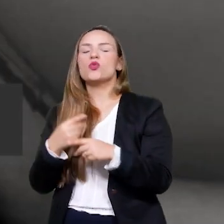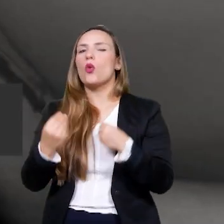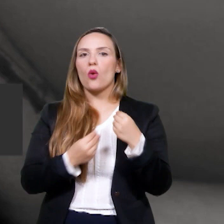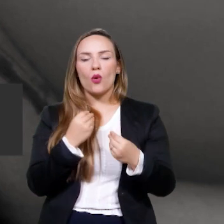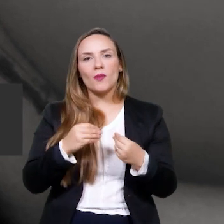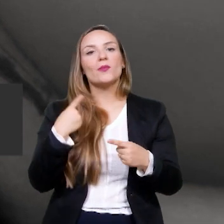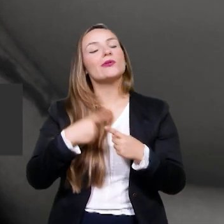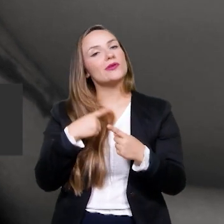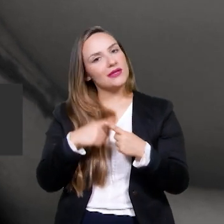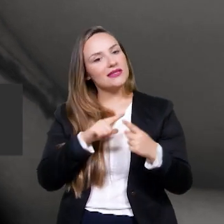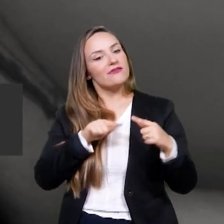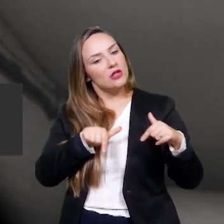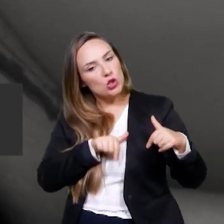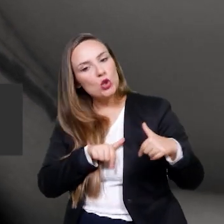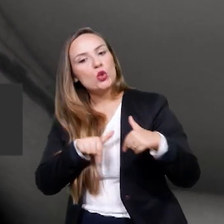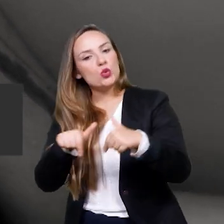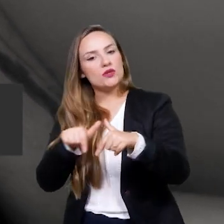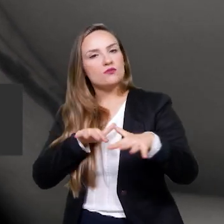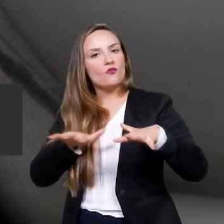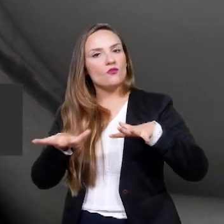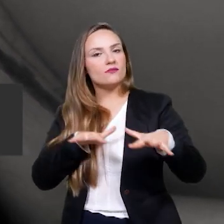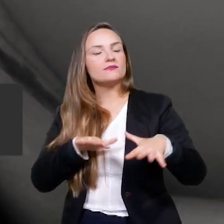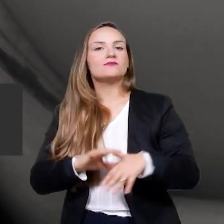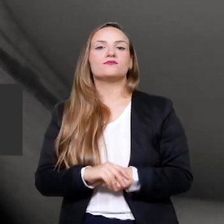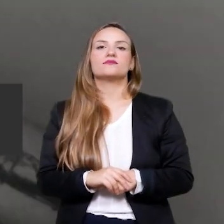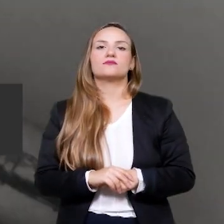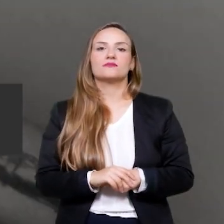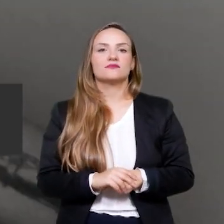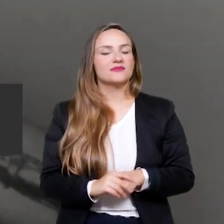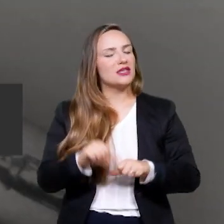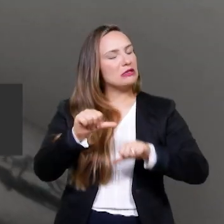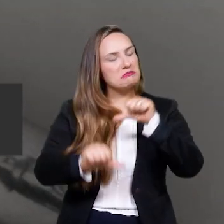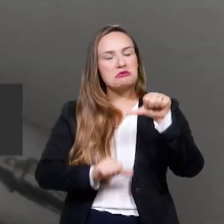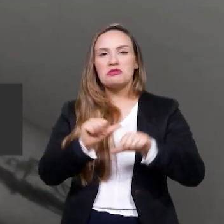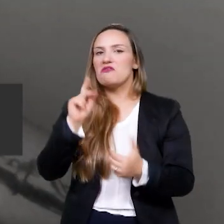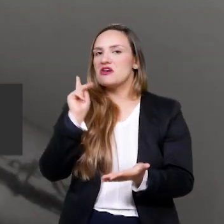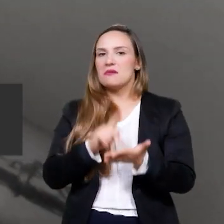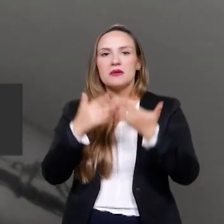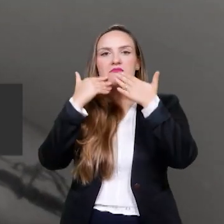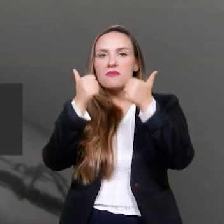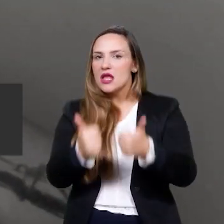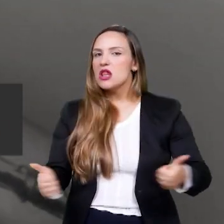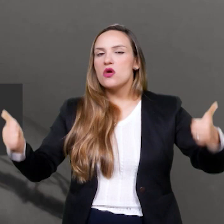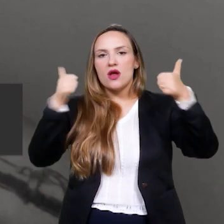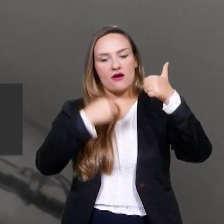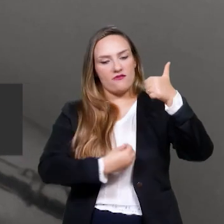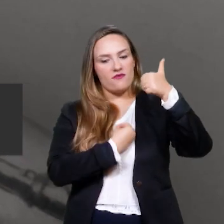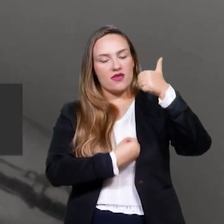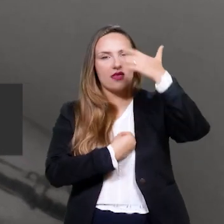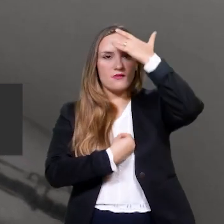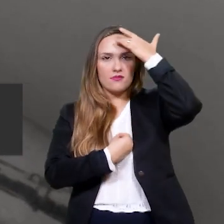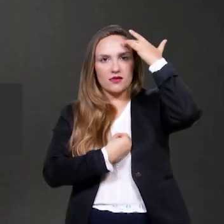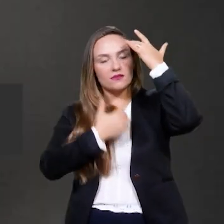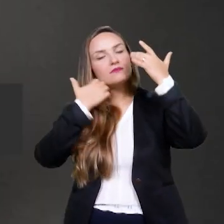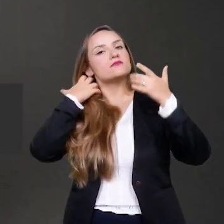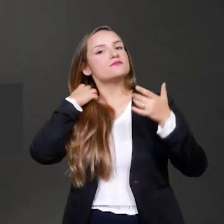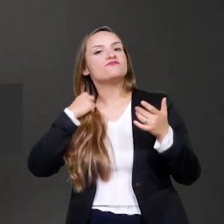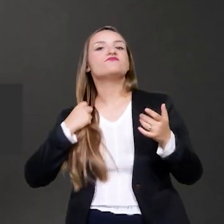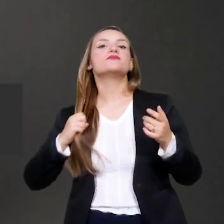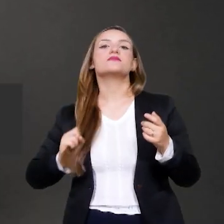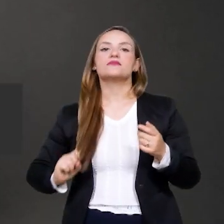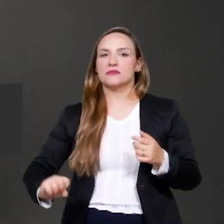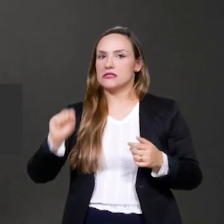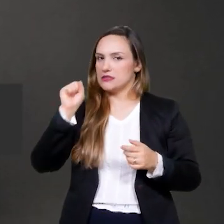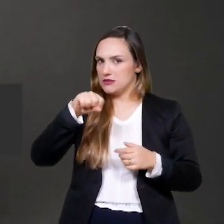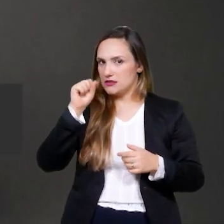dessa organização, dessa reflexão, dessa luta, e ela transformou concretamente para melhor a vida de muita gente. Ou seja, ampara as